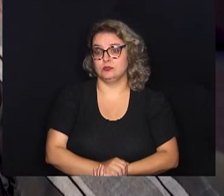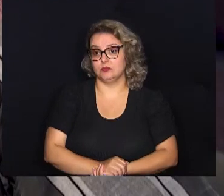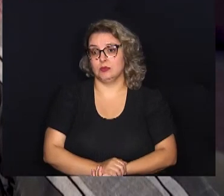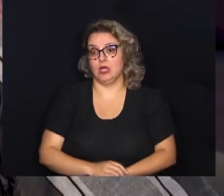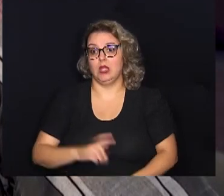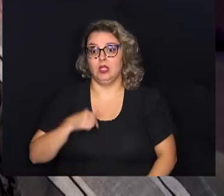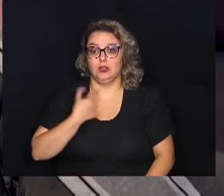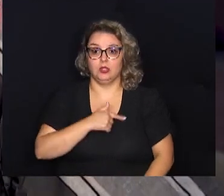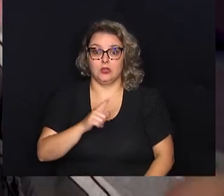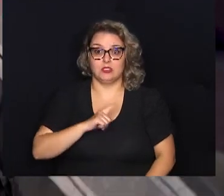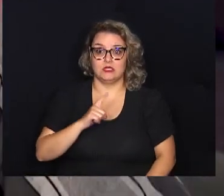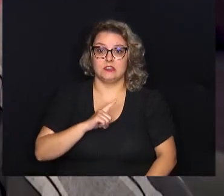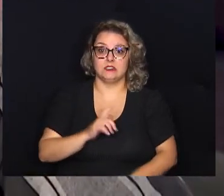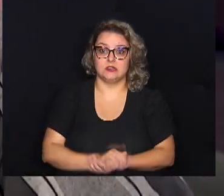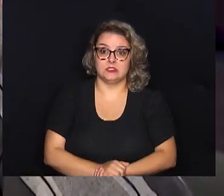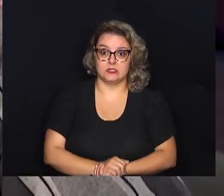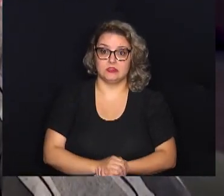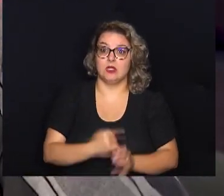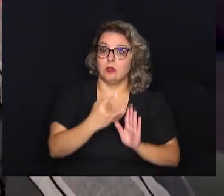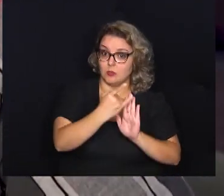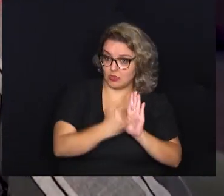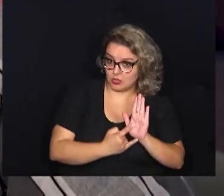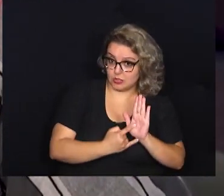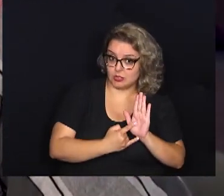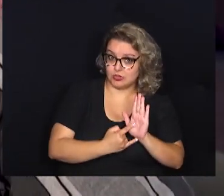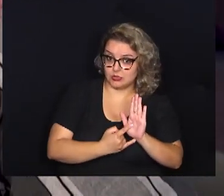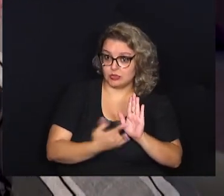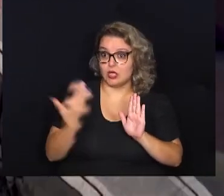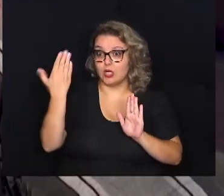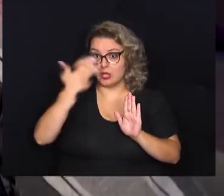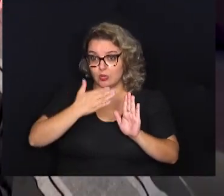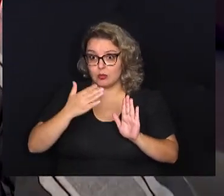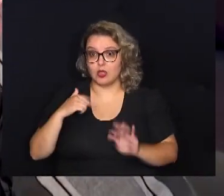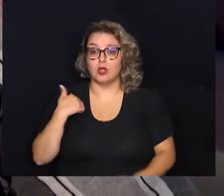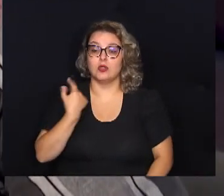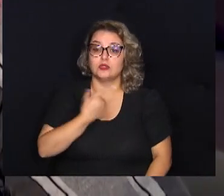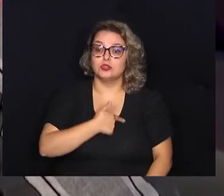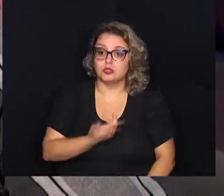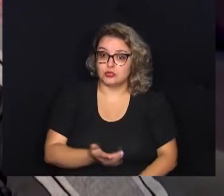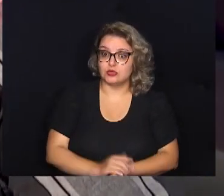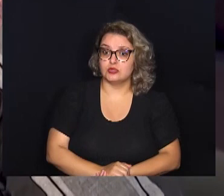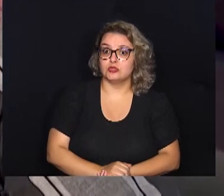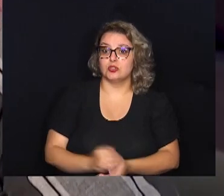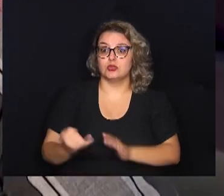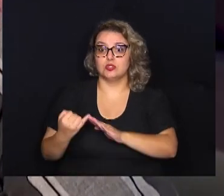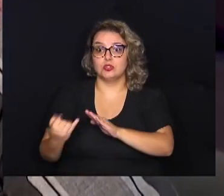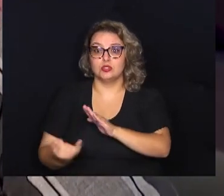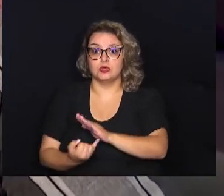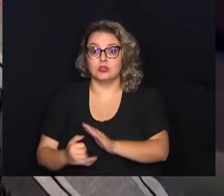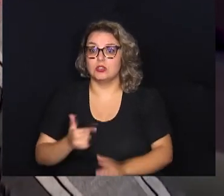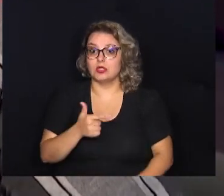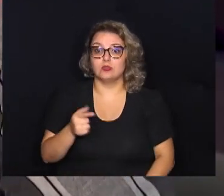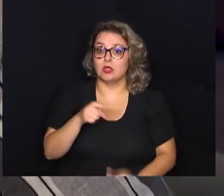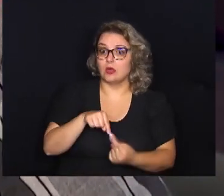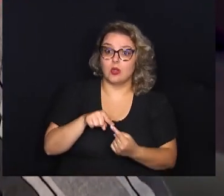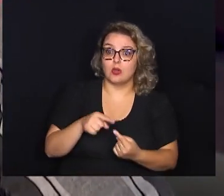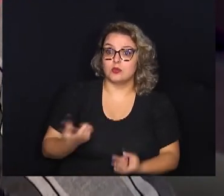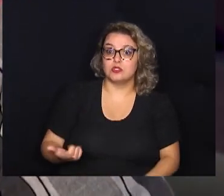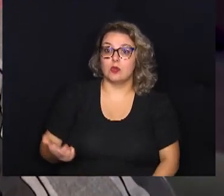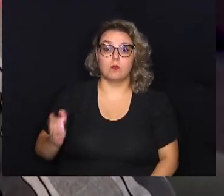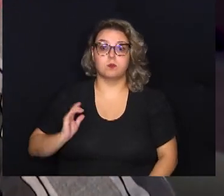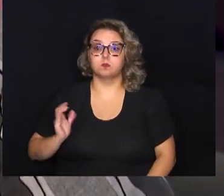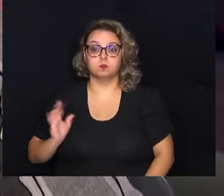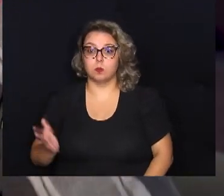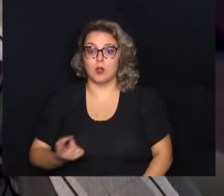um documento que prova que somos uma instituição sem fins lucrativos e que nos